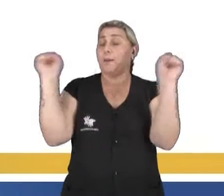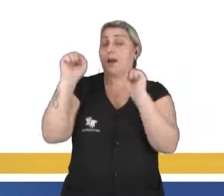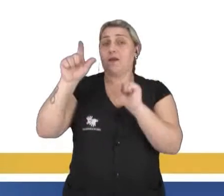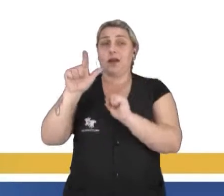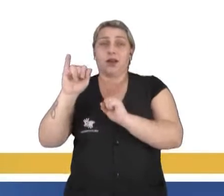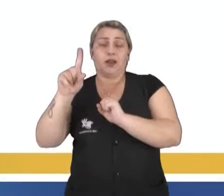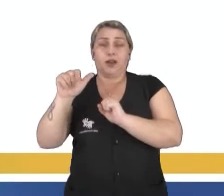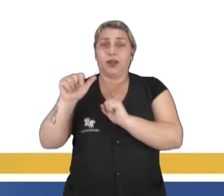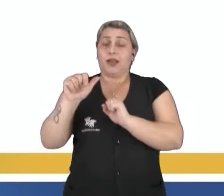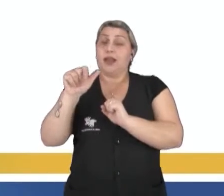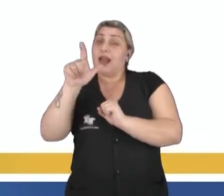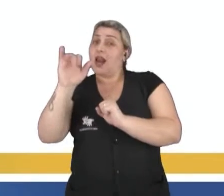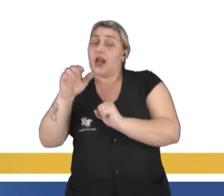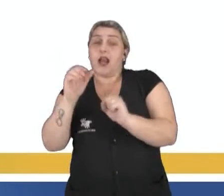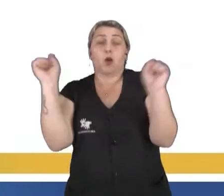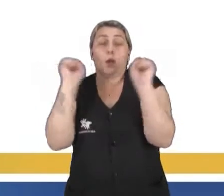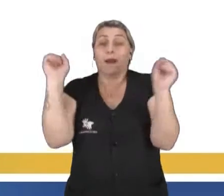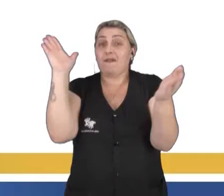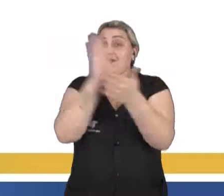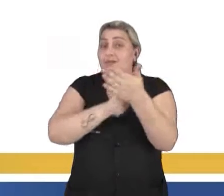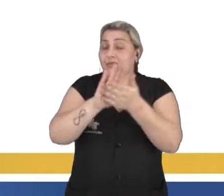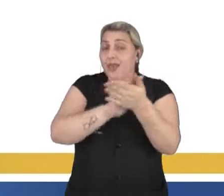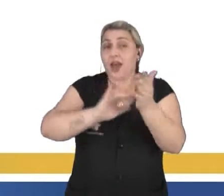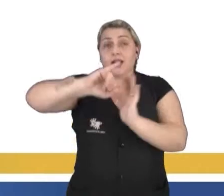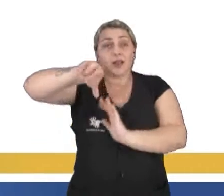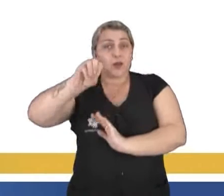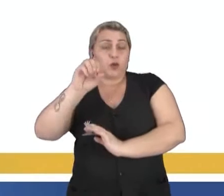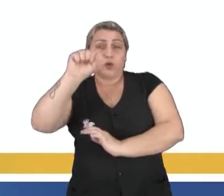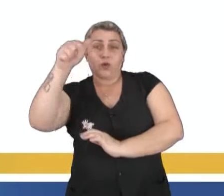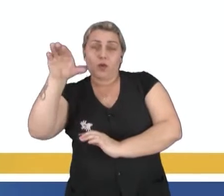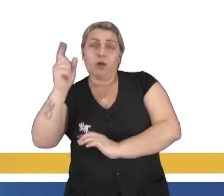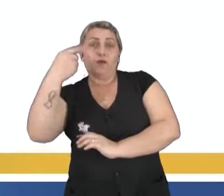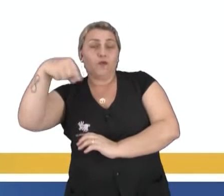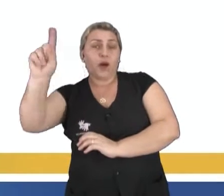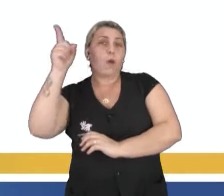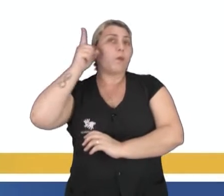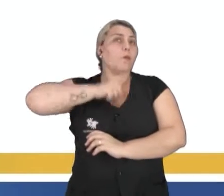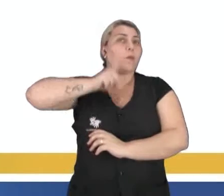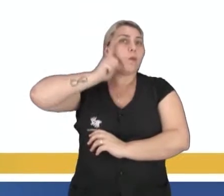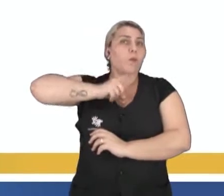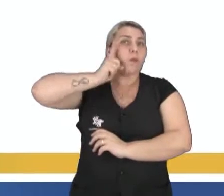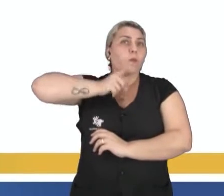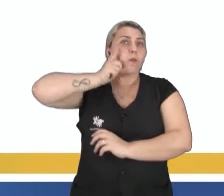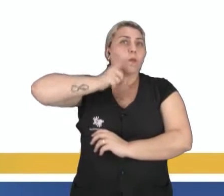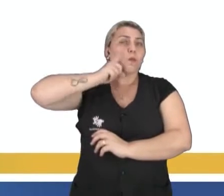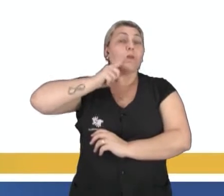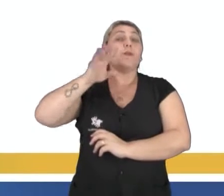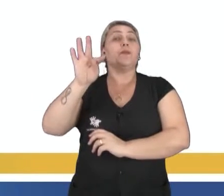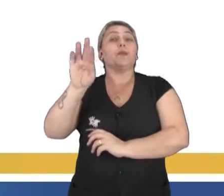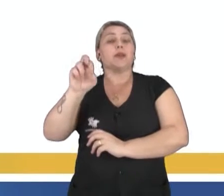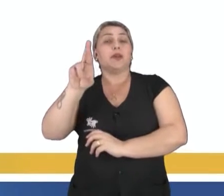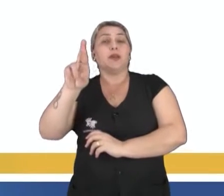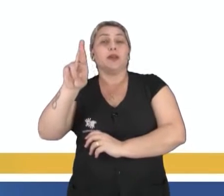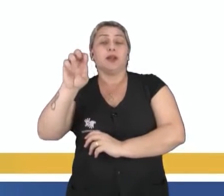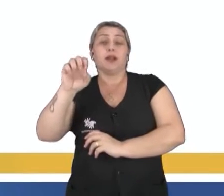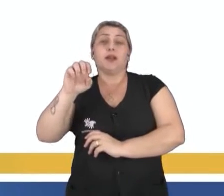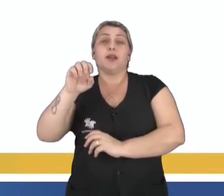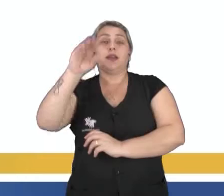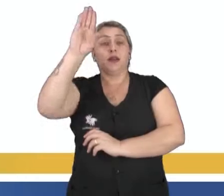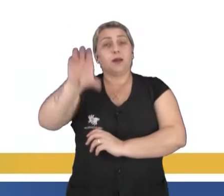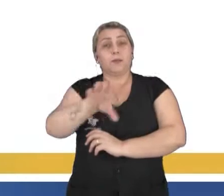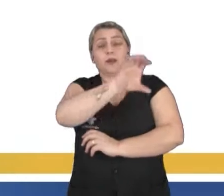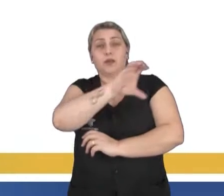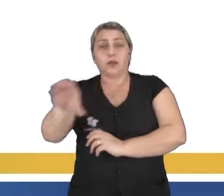que não amava ninguém João foi para os Estados Unidos Teresa para o convento